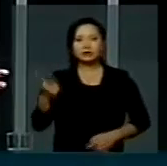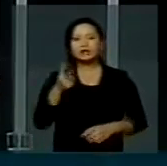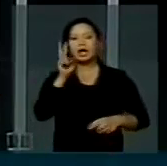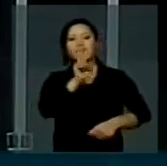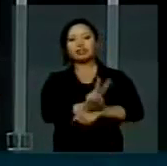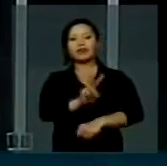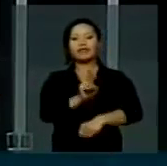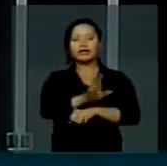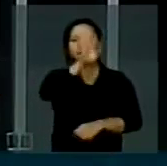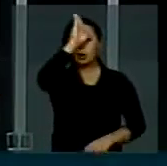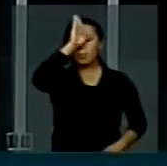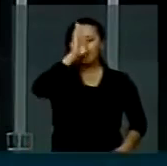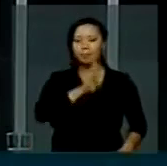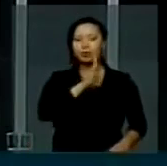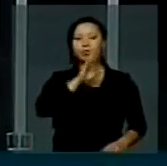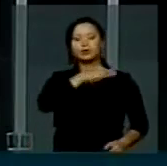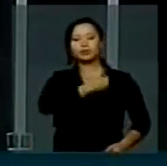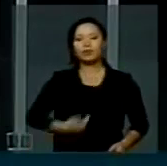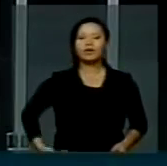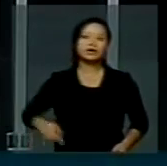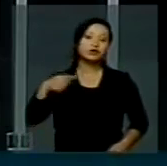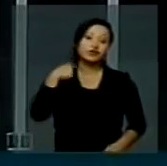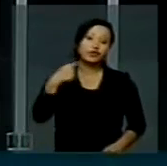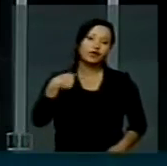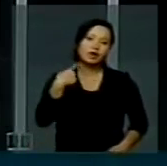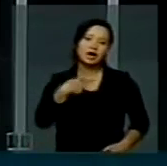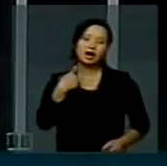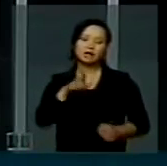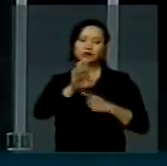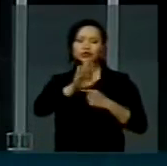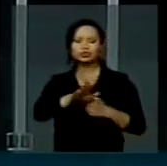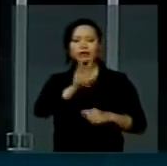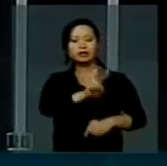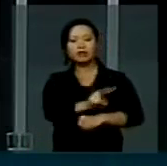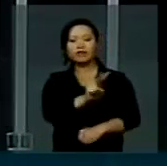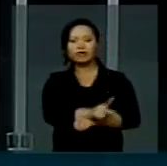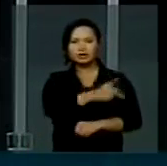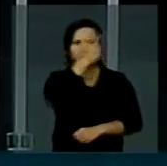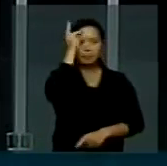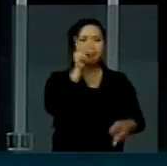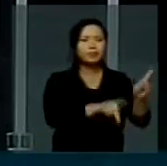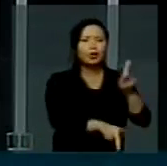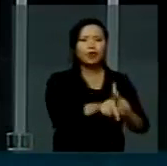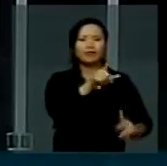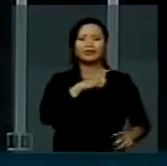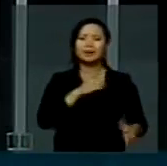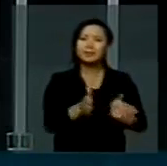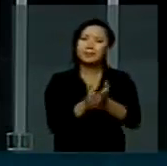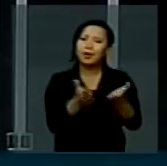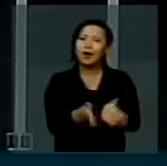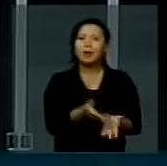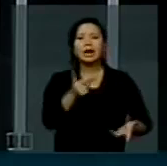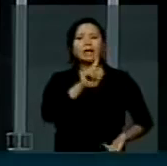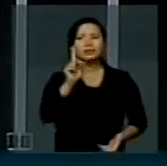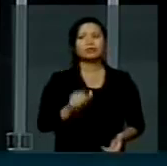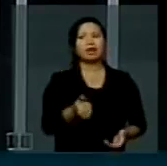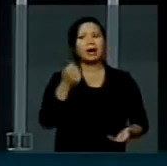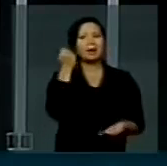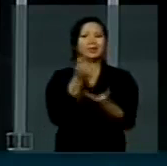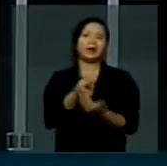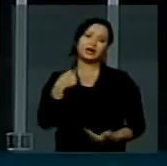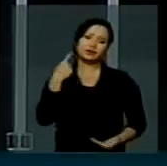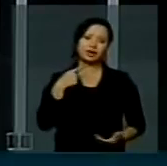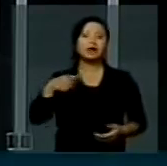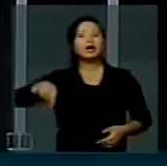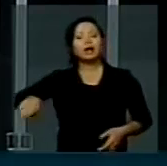defensores públicos que atendem os cidadãos e as cidadãs com menos recursos no país e que têm uma oportunidade de